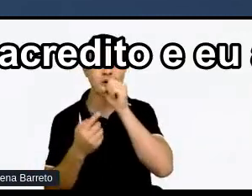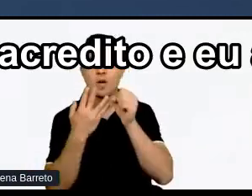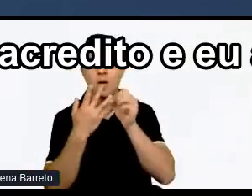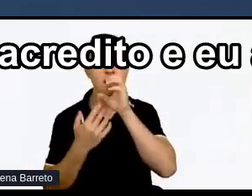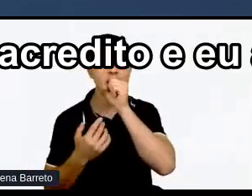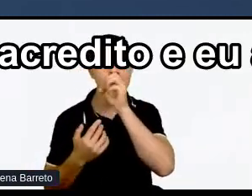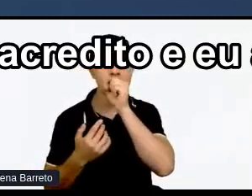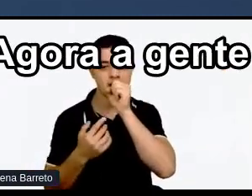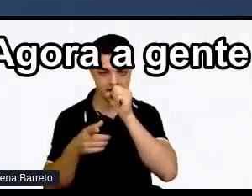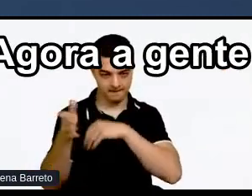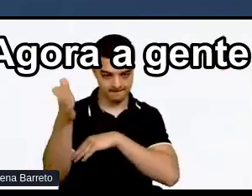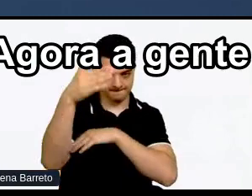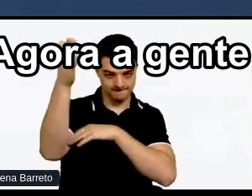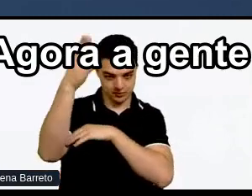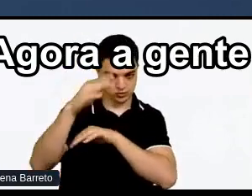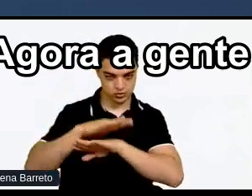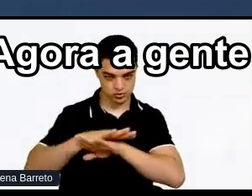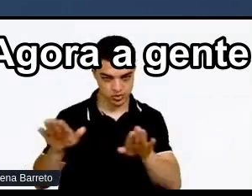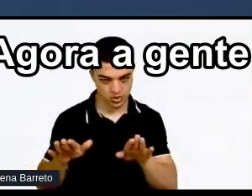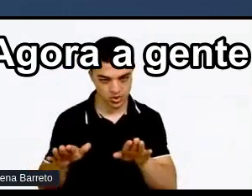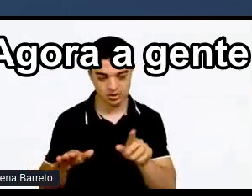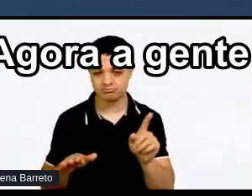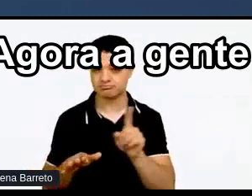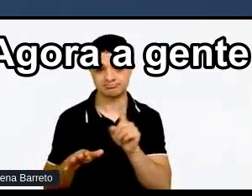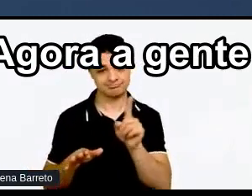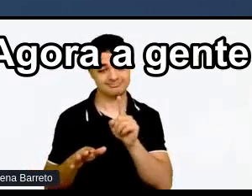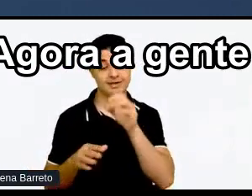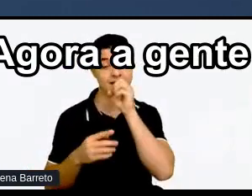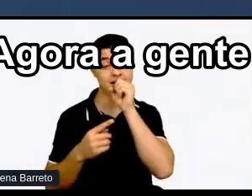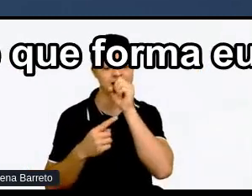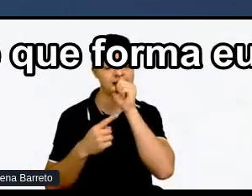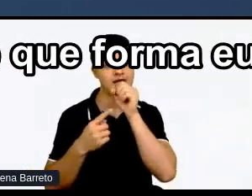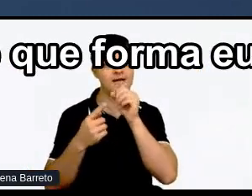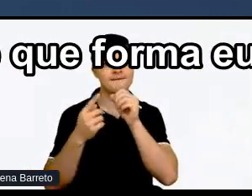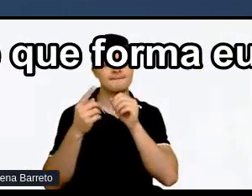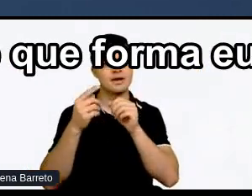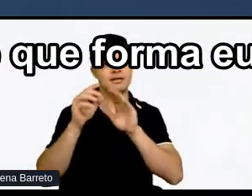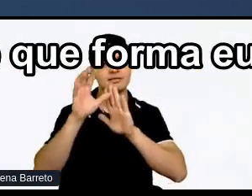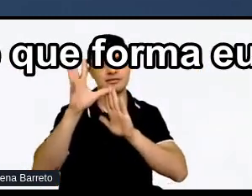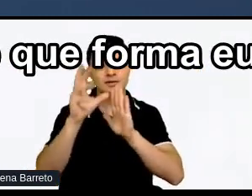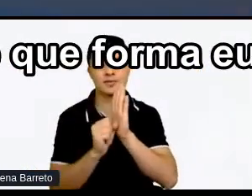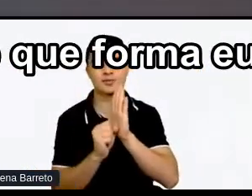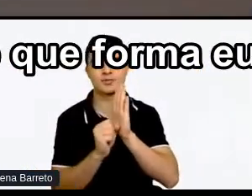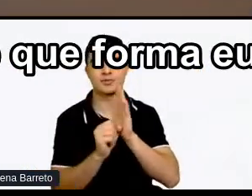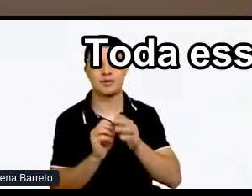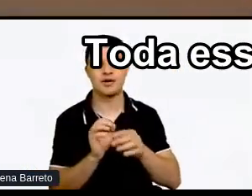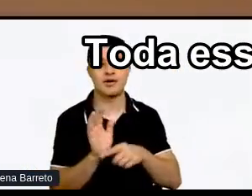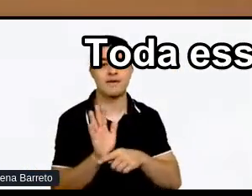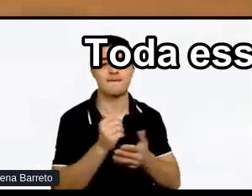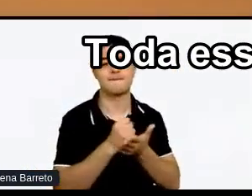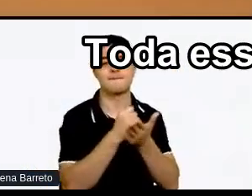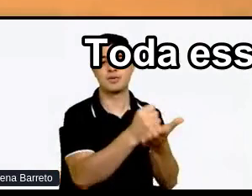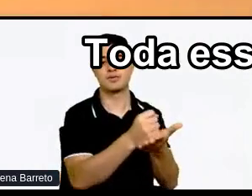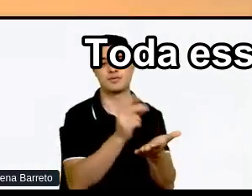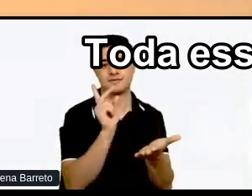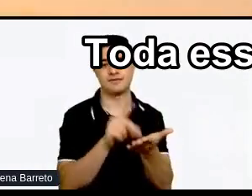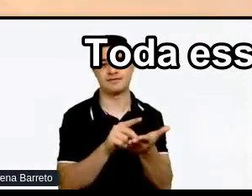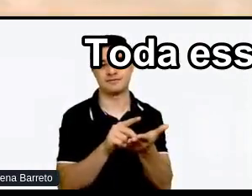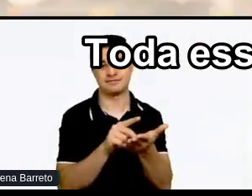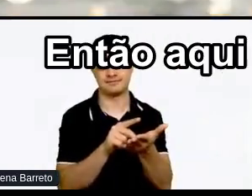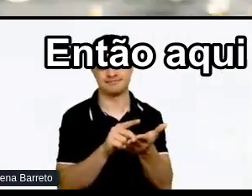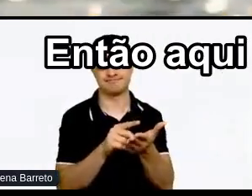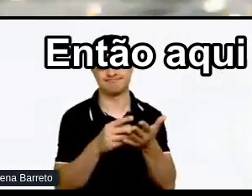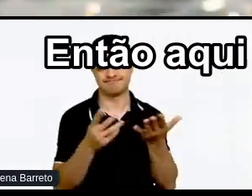e eu apoio essa causa. Agora, a gente precisa pensar de que forma eu vou mudar isso. Toda essa